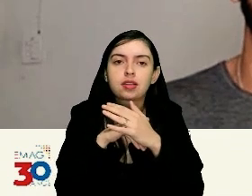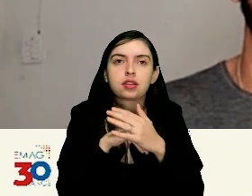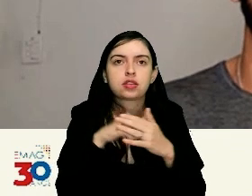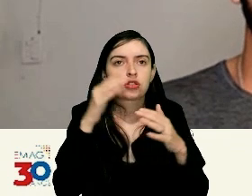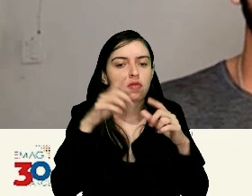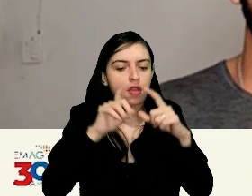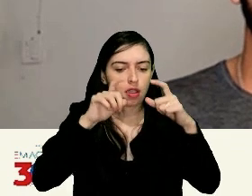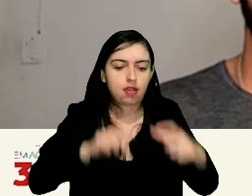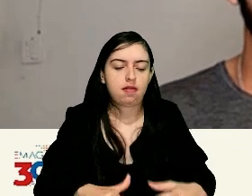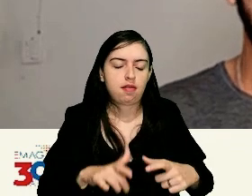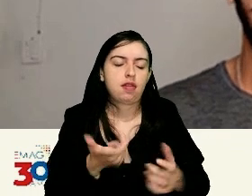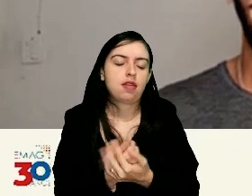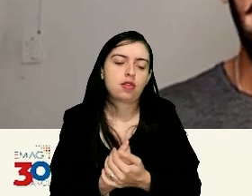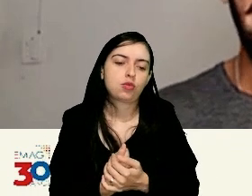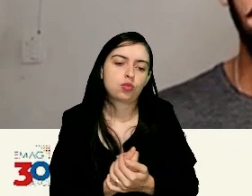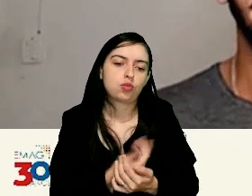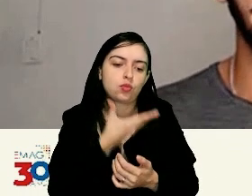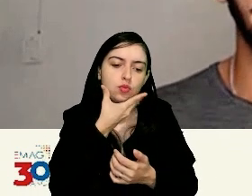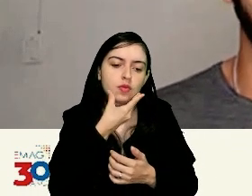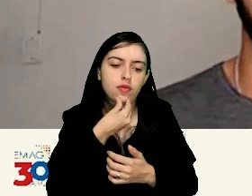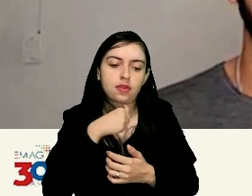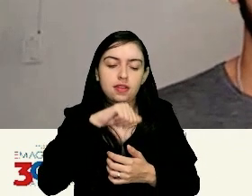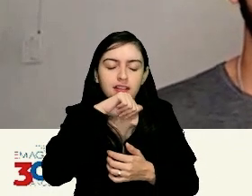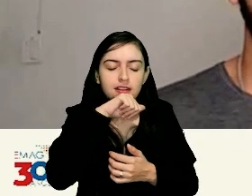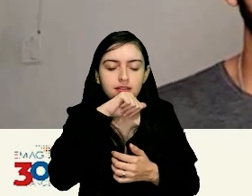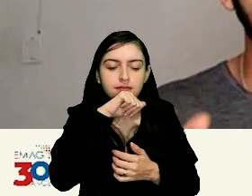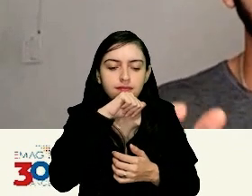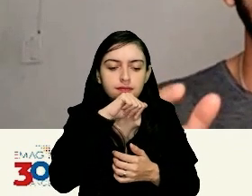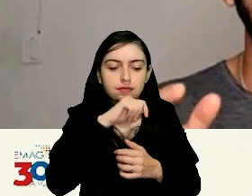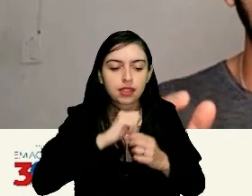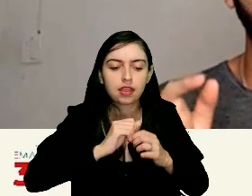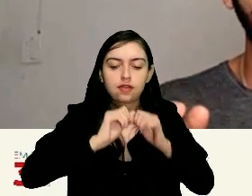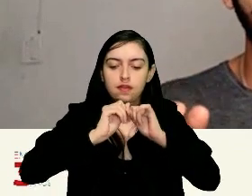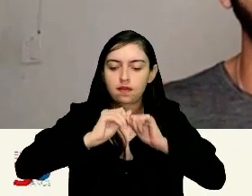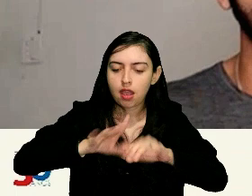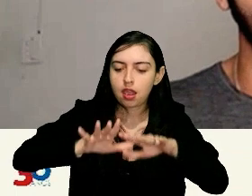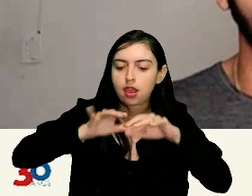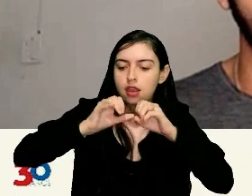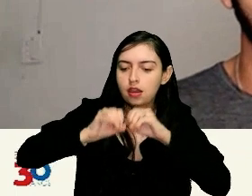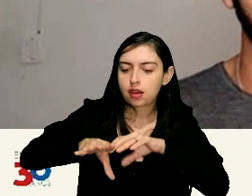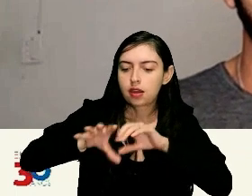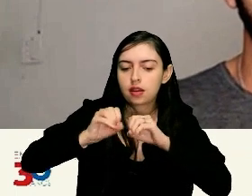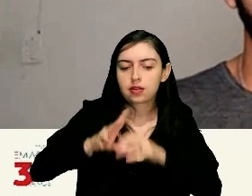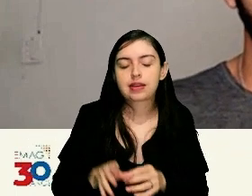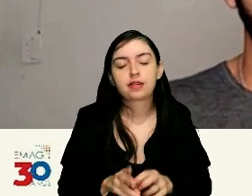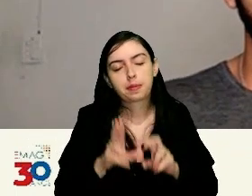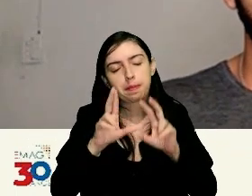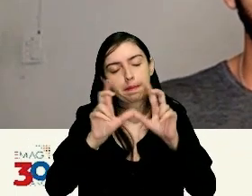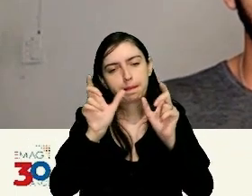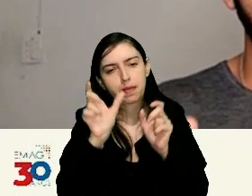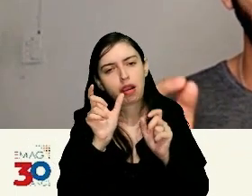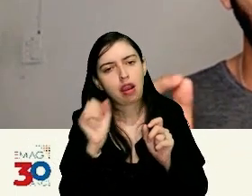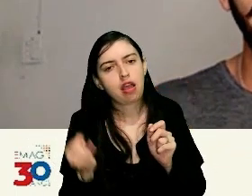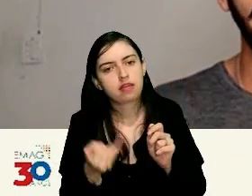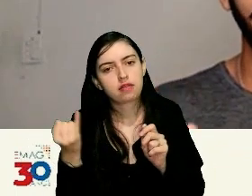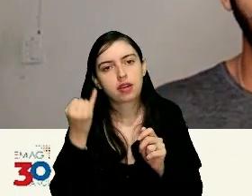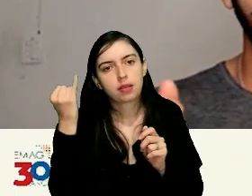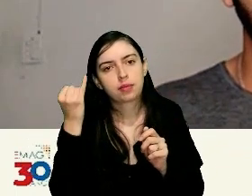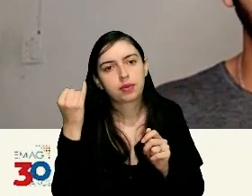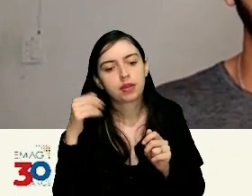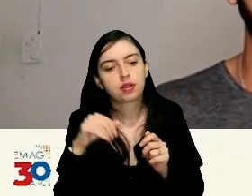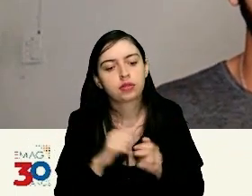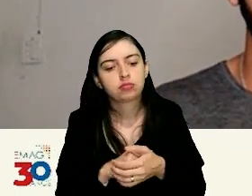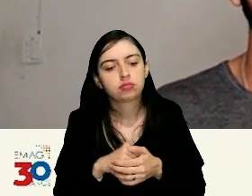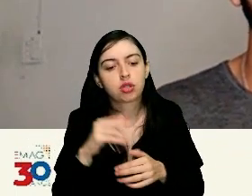paternidade, a gente acaba replicando. E essa é uma palavra muito importante. São algumas reflexões